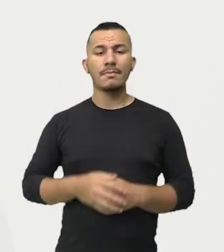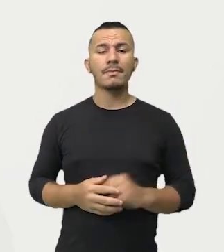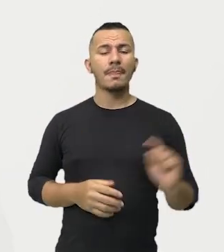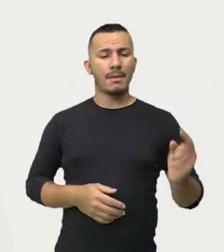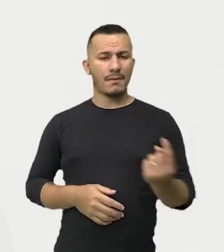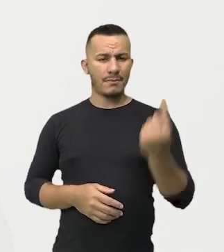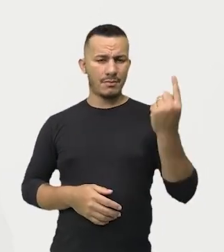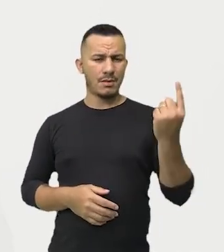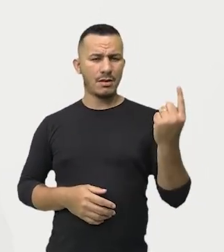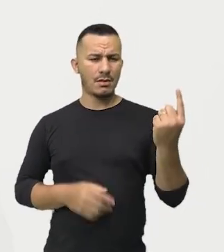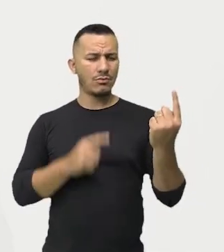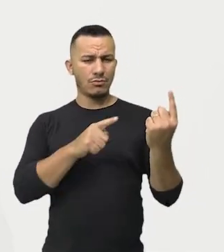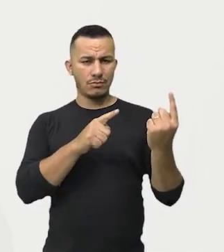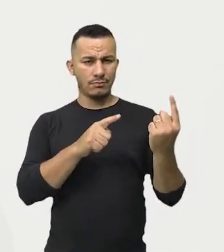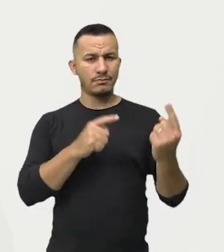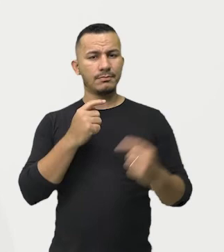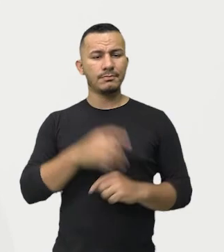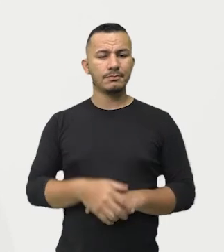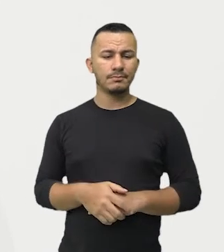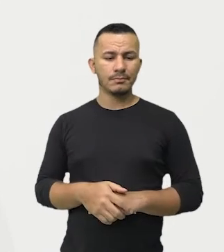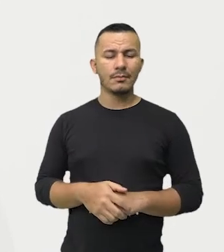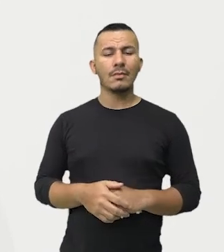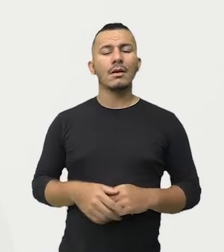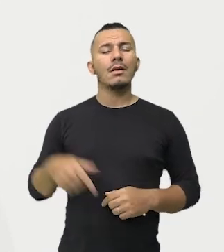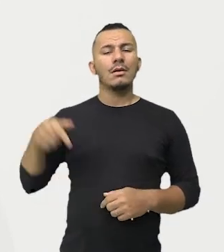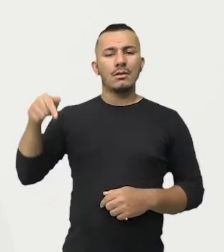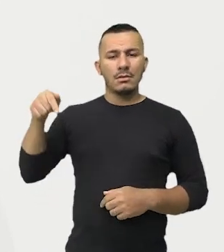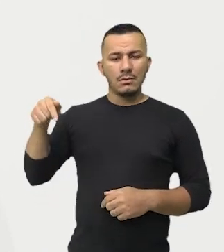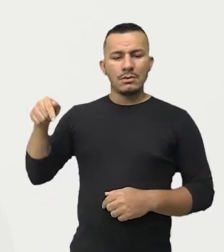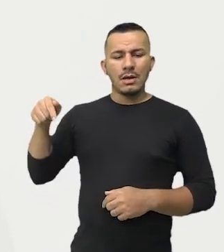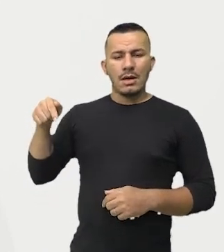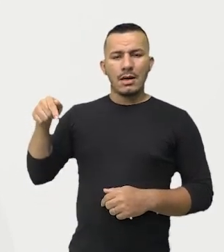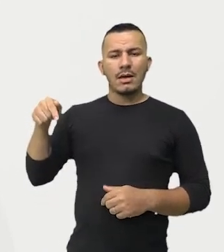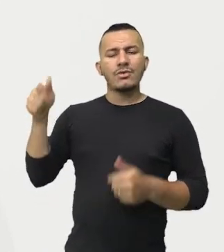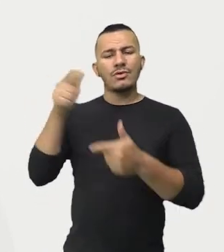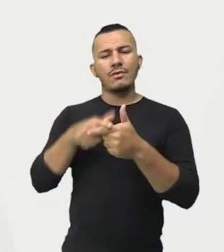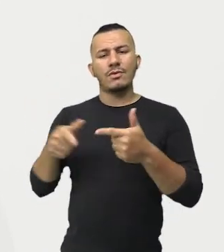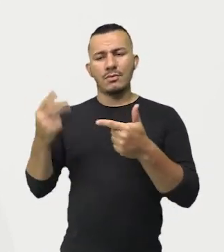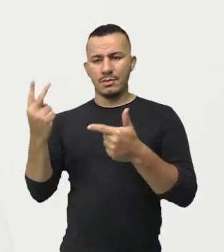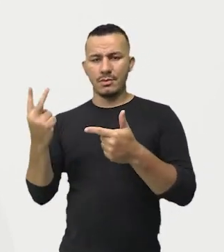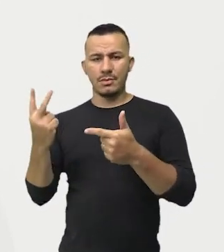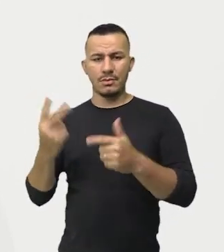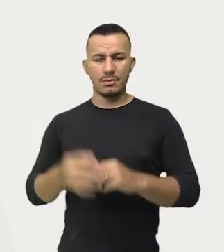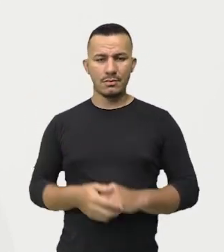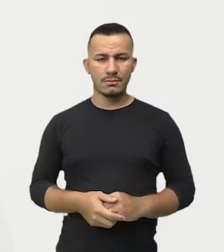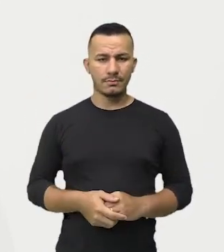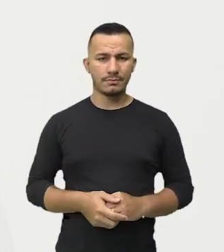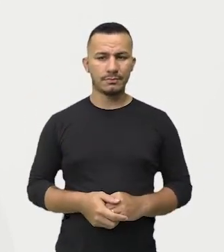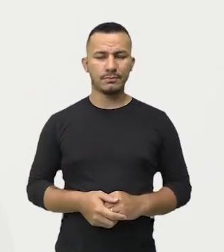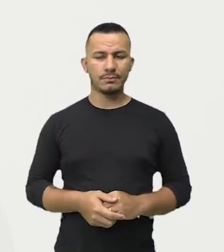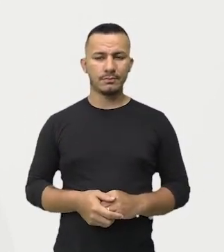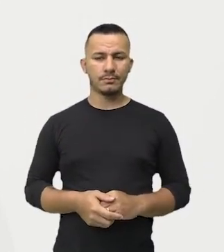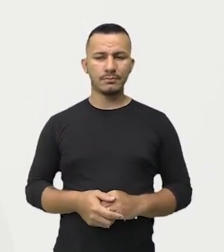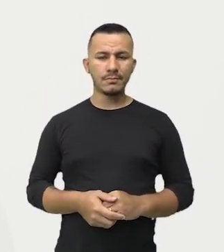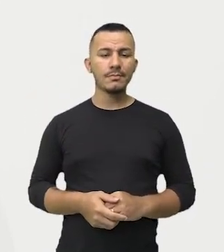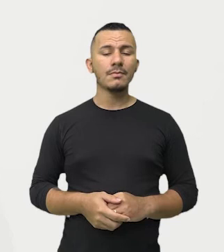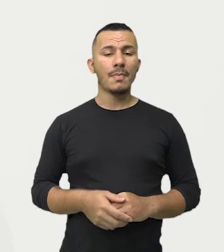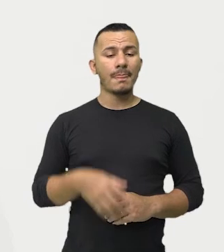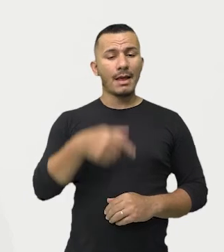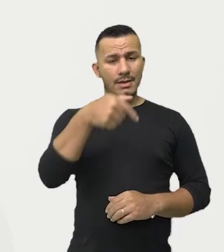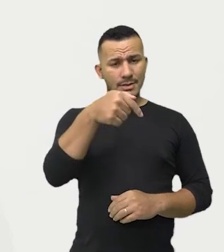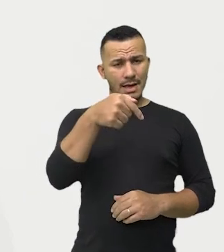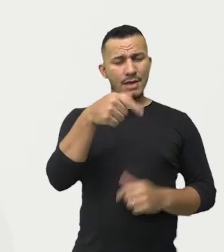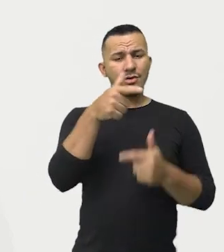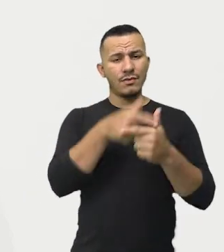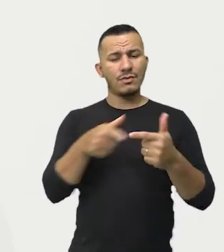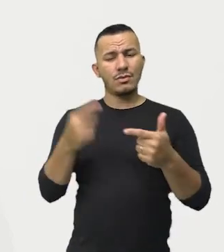coisa, ó, bem tranquilão, ó. Pega o 7, divide por 2, tá bom? 7 dividido